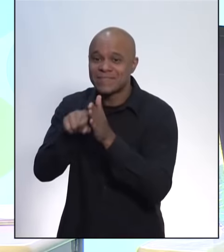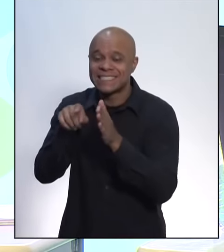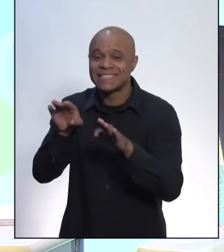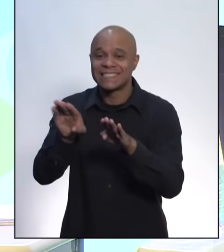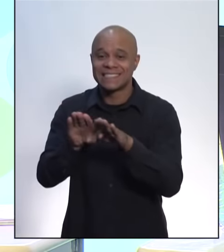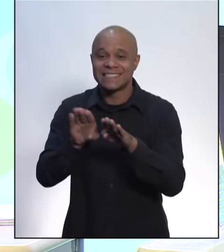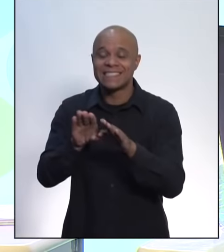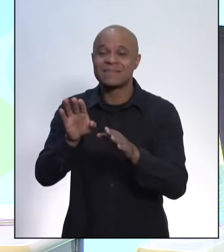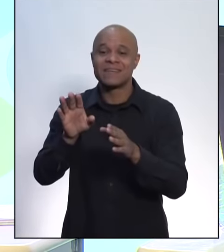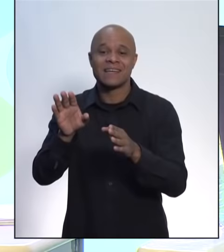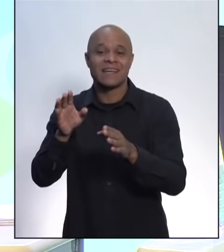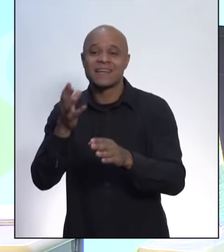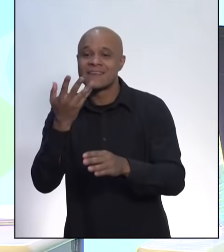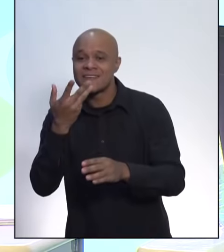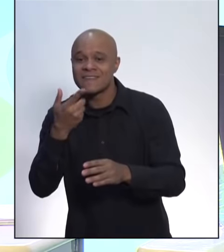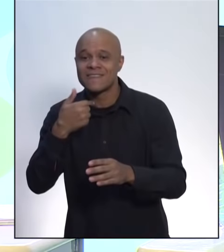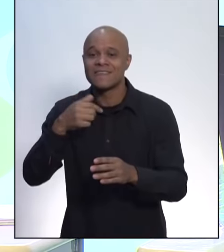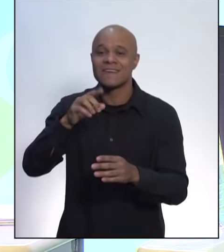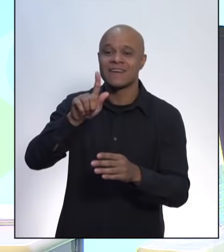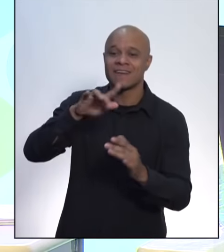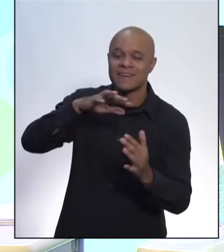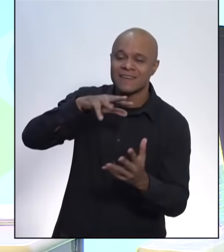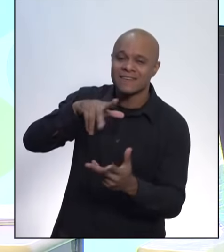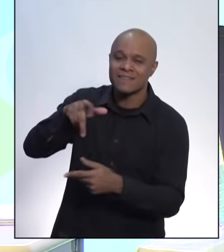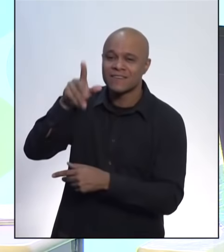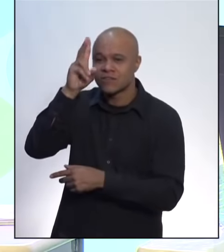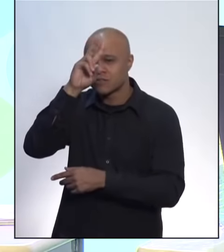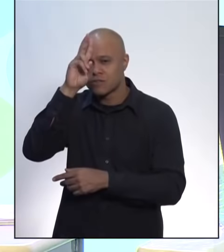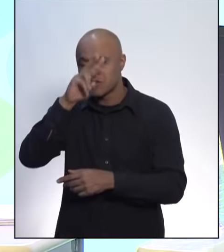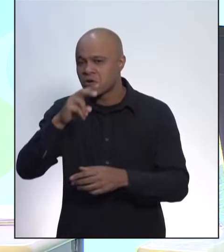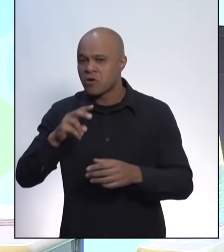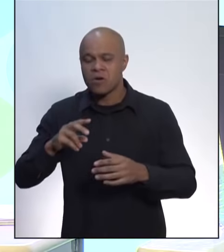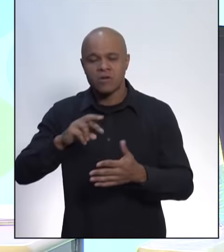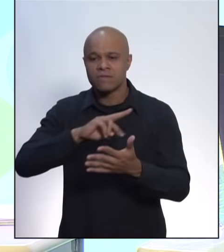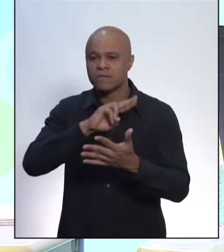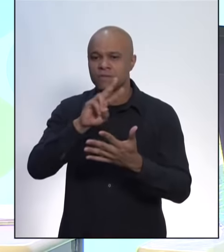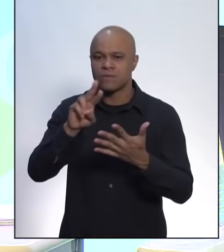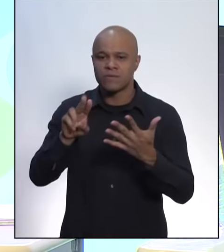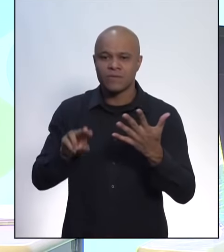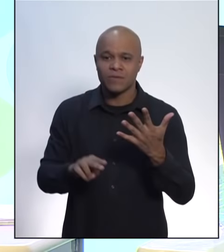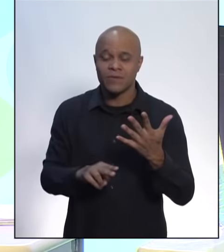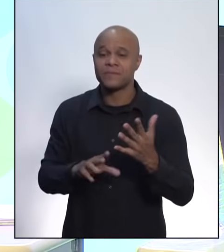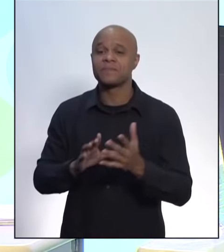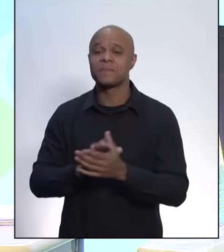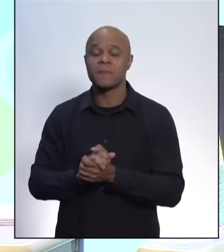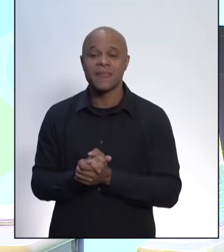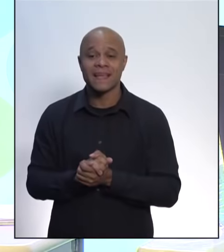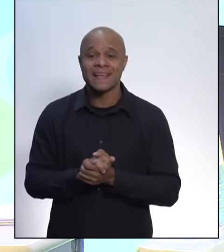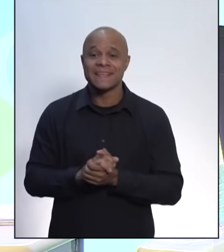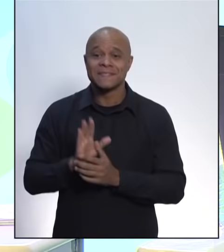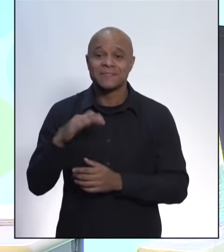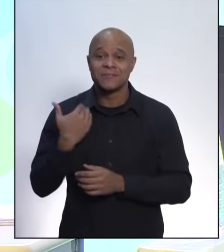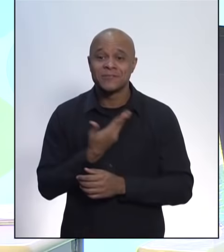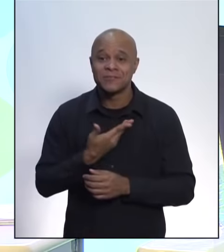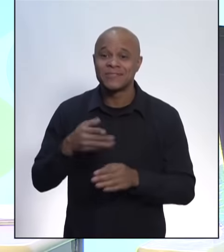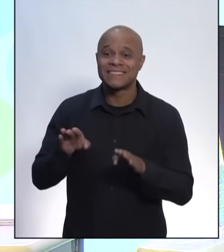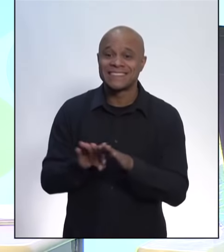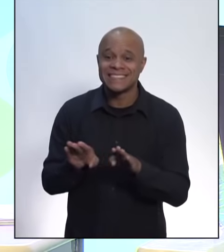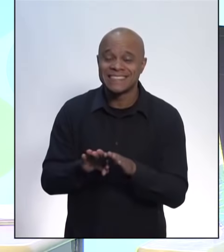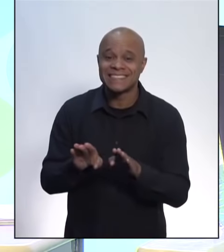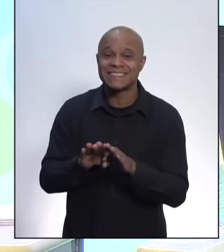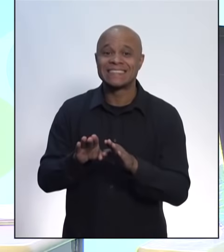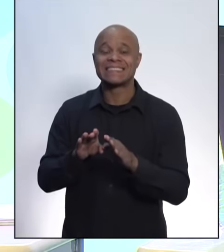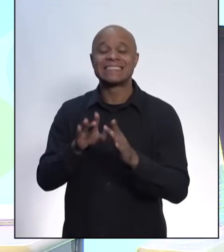em matemática e geografia e história em tantos outros componentes e nós vamos fazer isso também